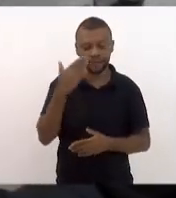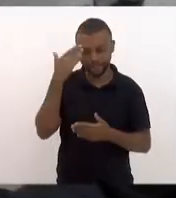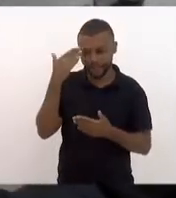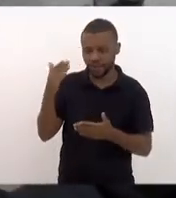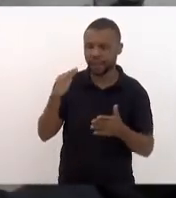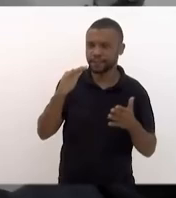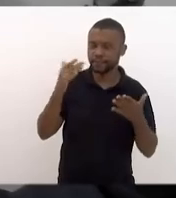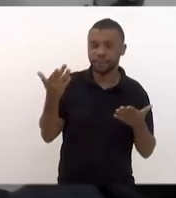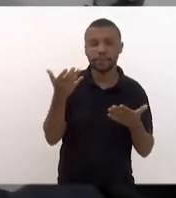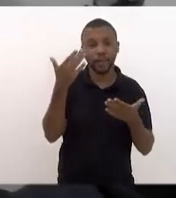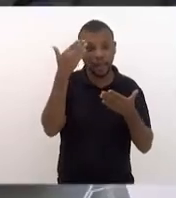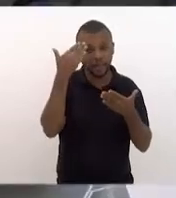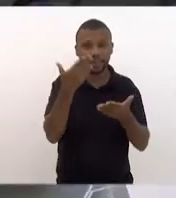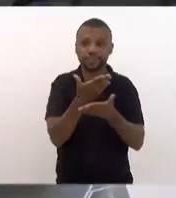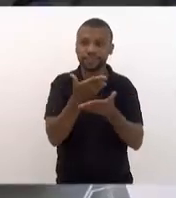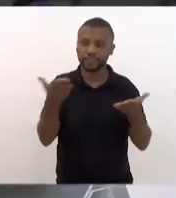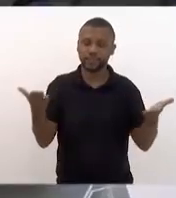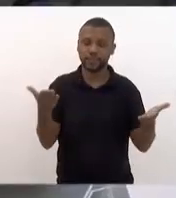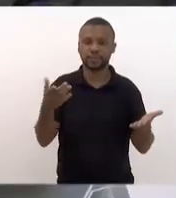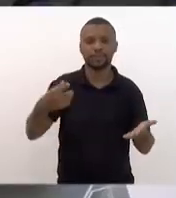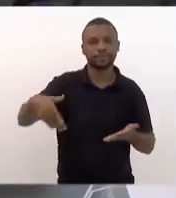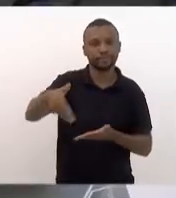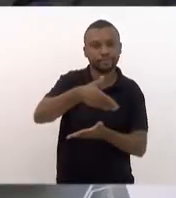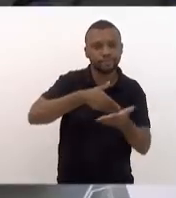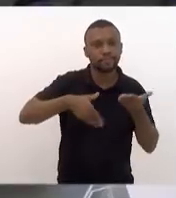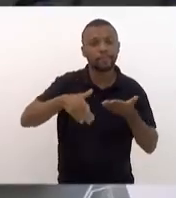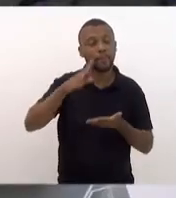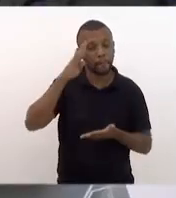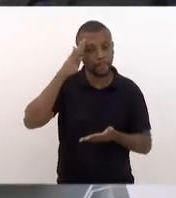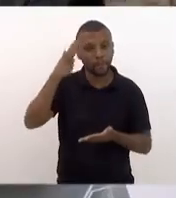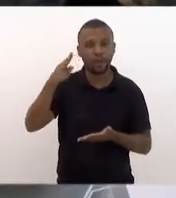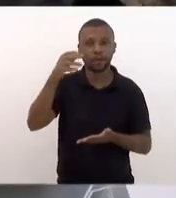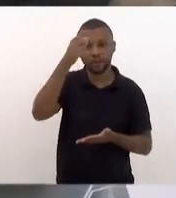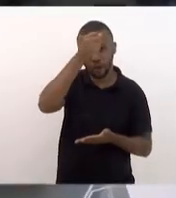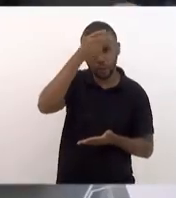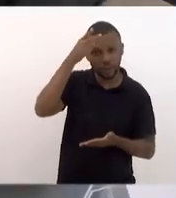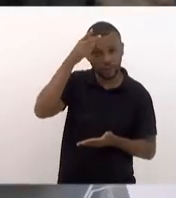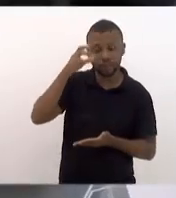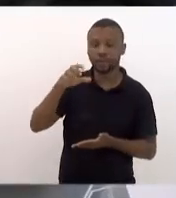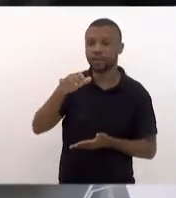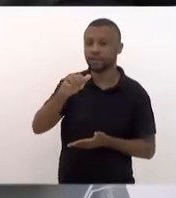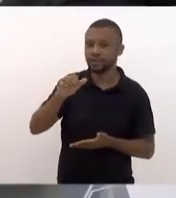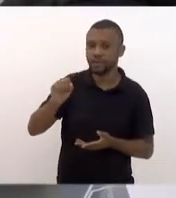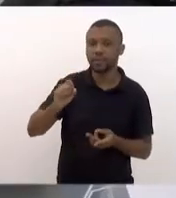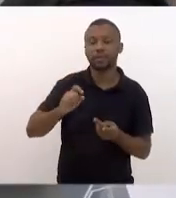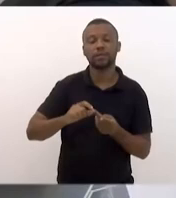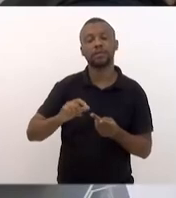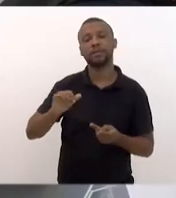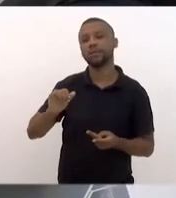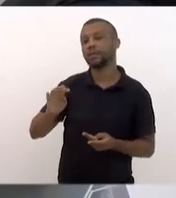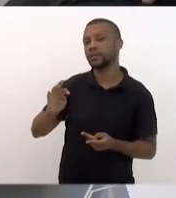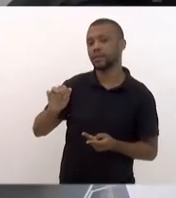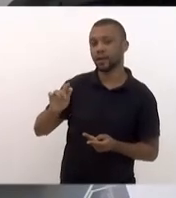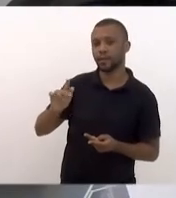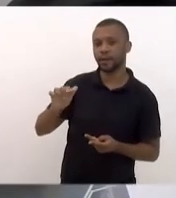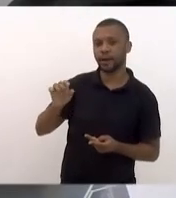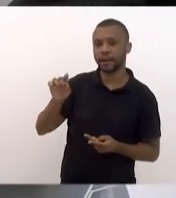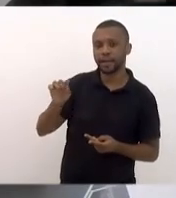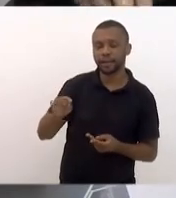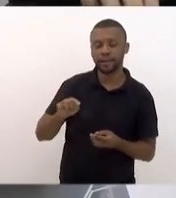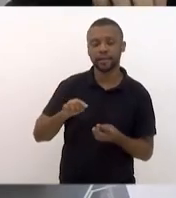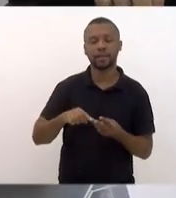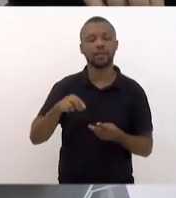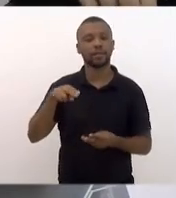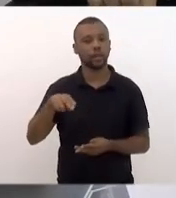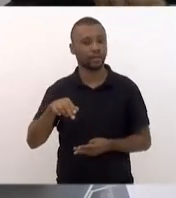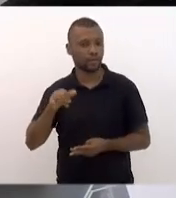queria agradecer a todos e todas, particularmente ao município de Duque de Caxias, de Itaguaí, de Nova Iguaçu,